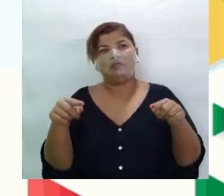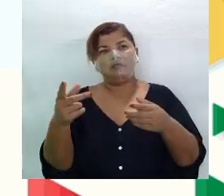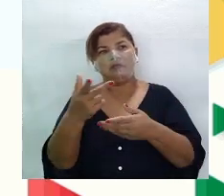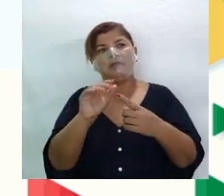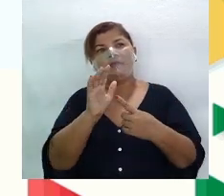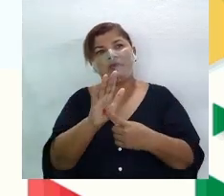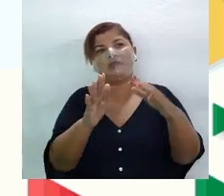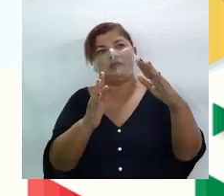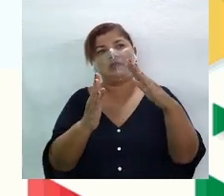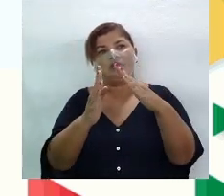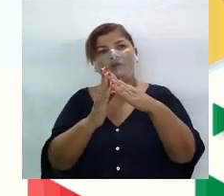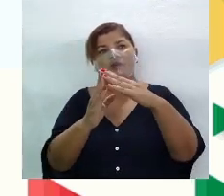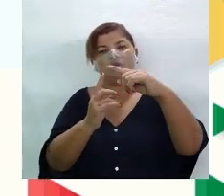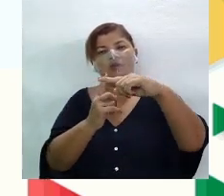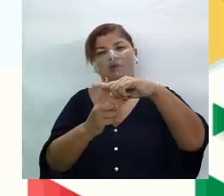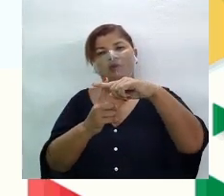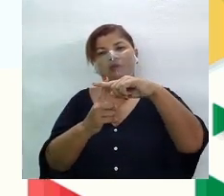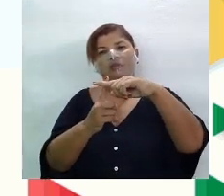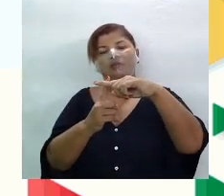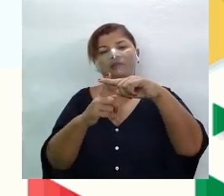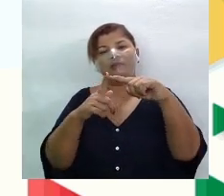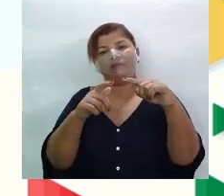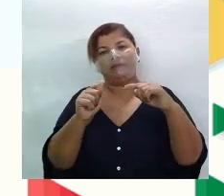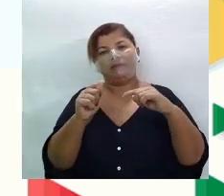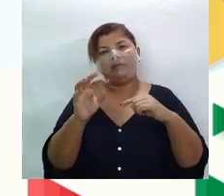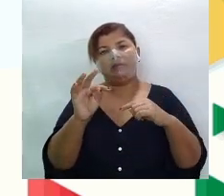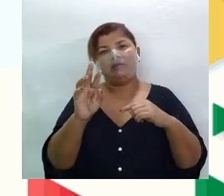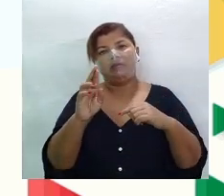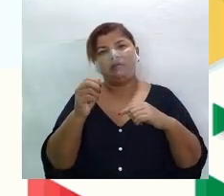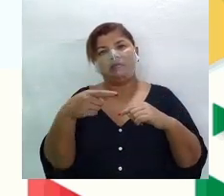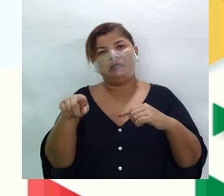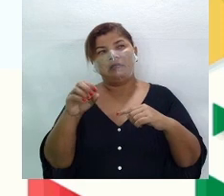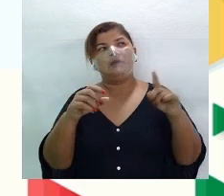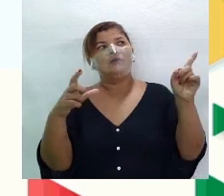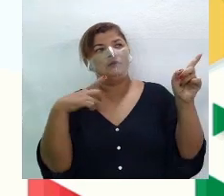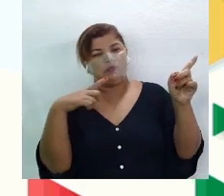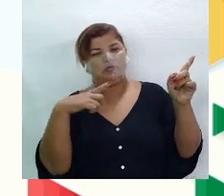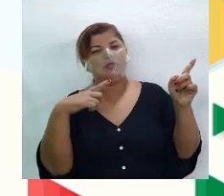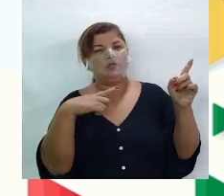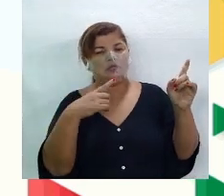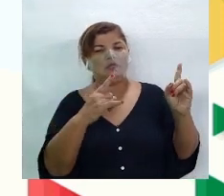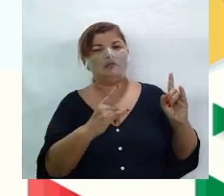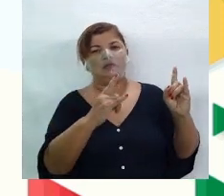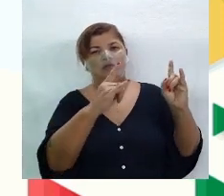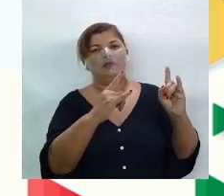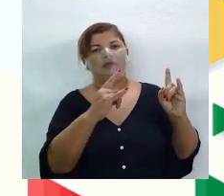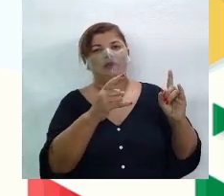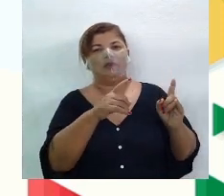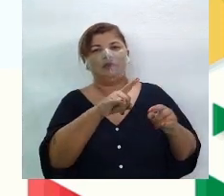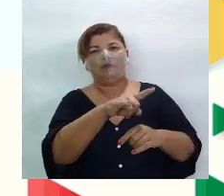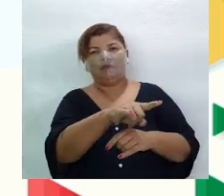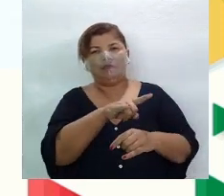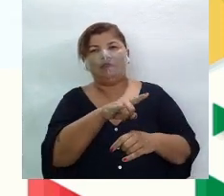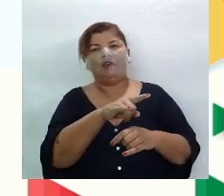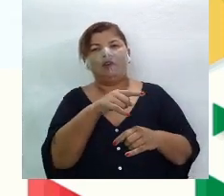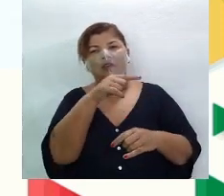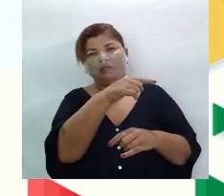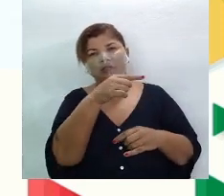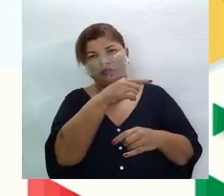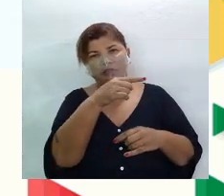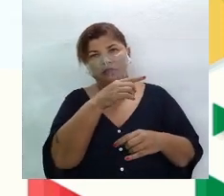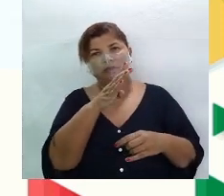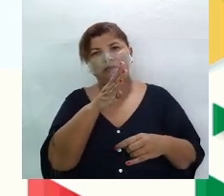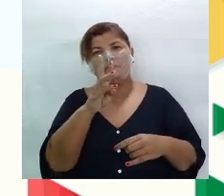Patrão. Sim. A Cruz do Patrão é uma cruz que ainda existe lá perto do Forte do Brum, em que conta algumas histórias que lá